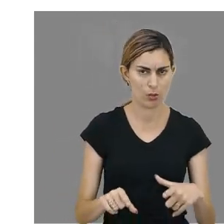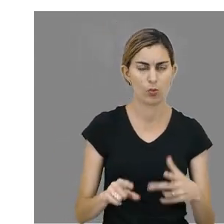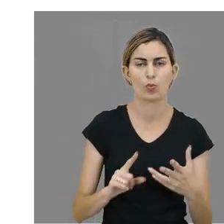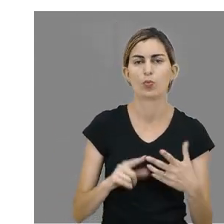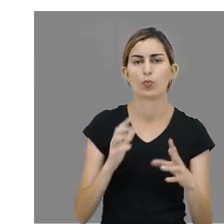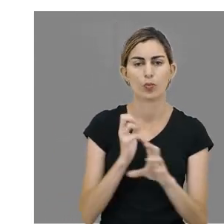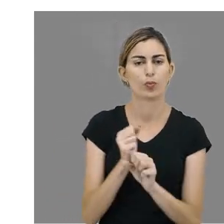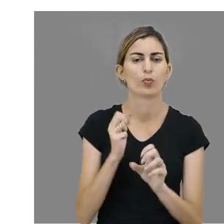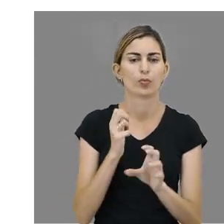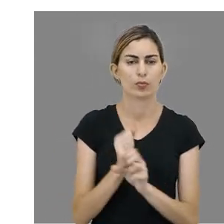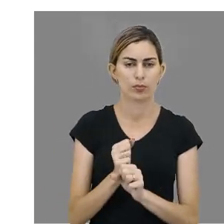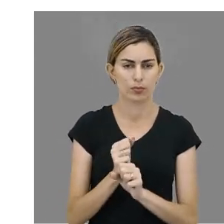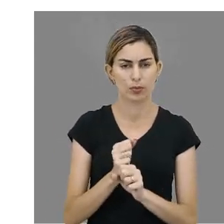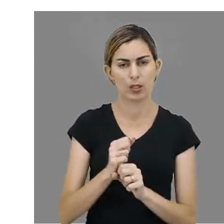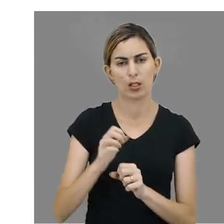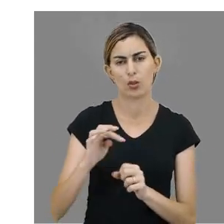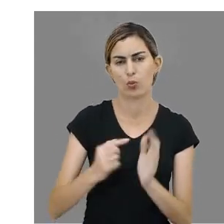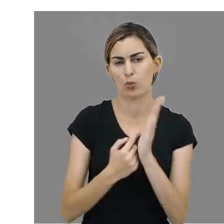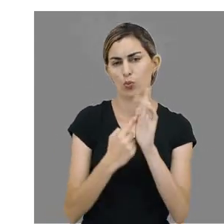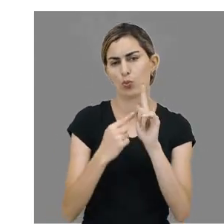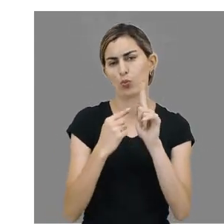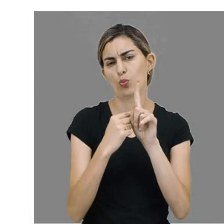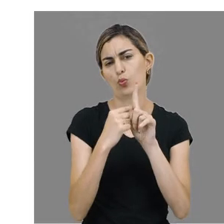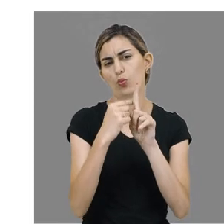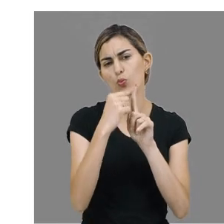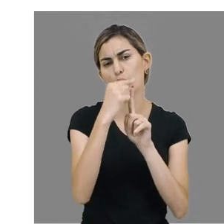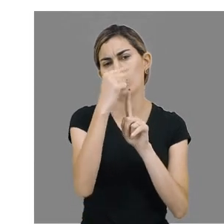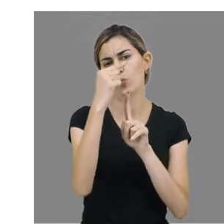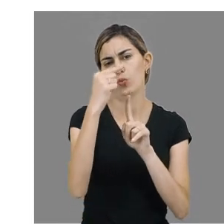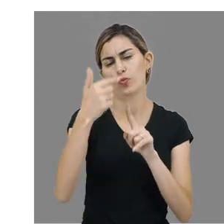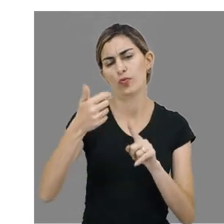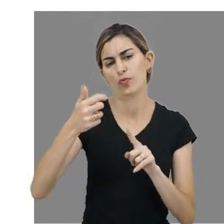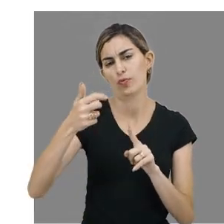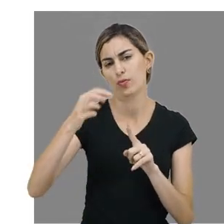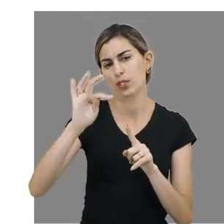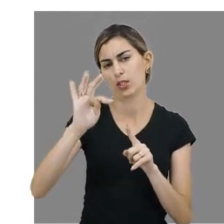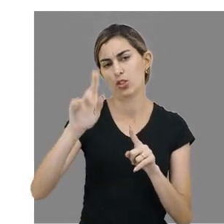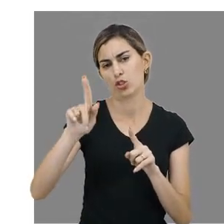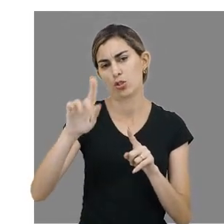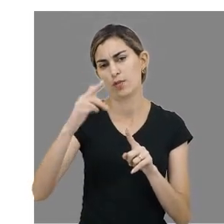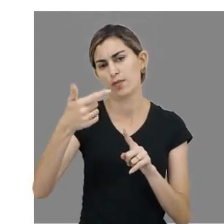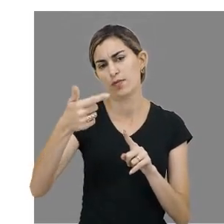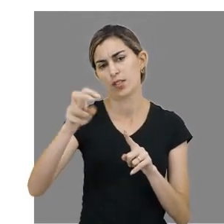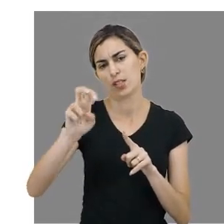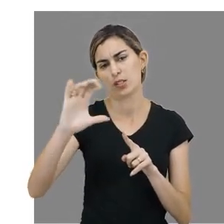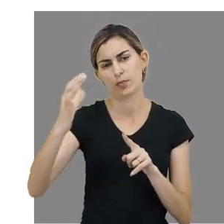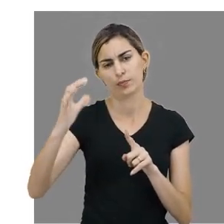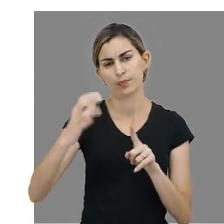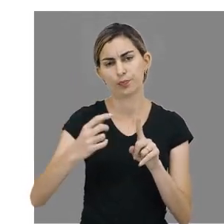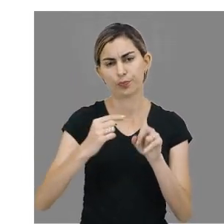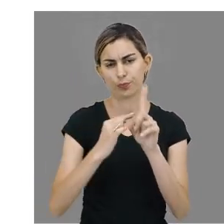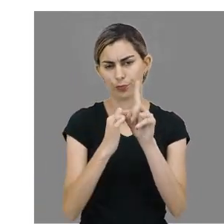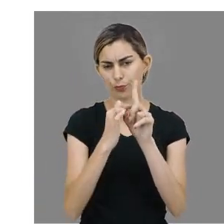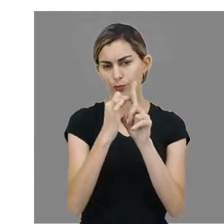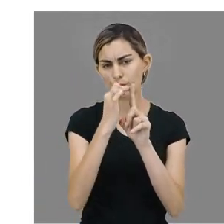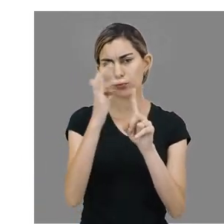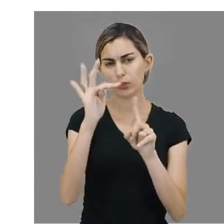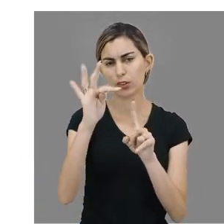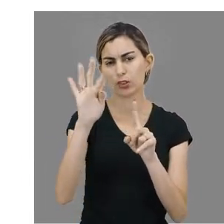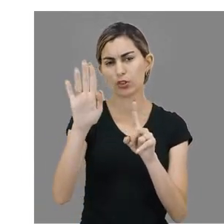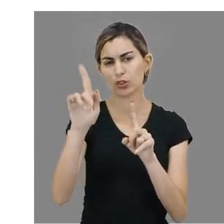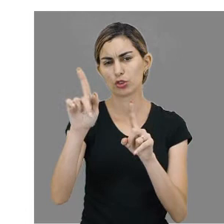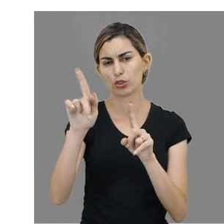seguintes medições: o termômetro de globo, 25 graus Celsius. O termômetro de bulbo